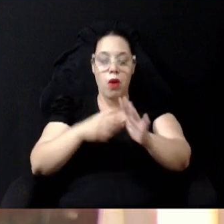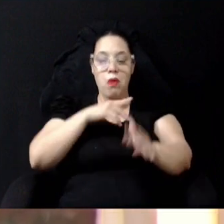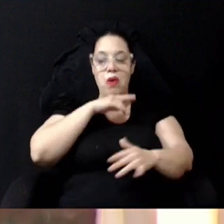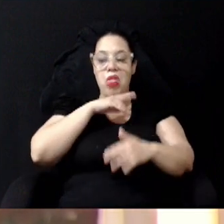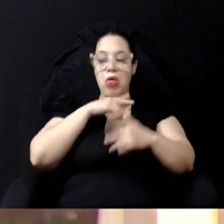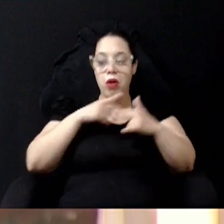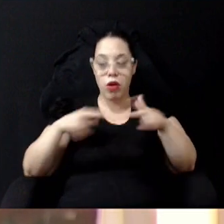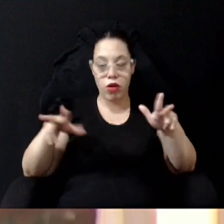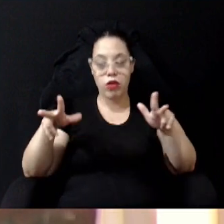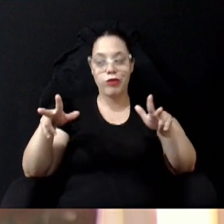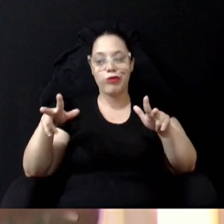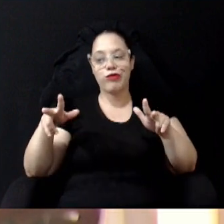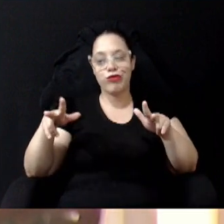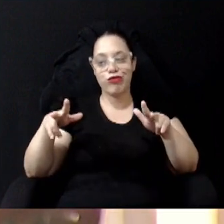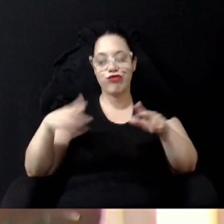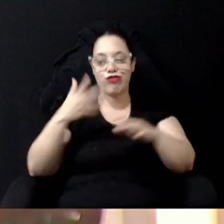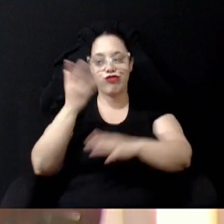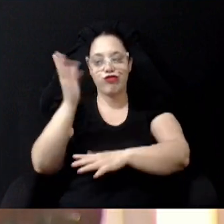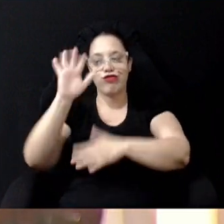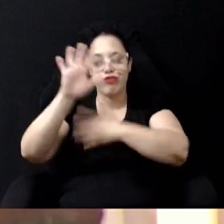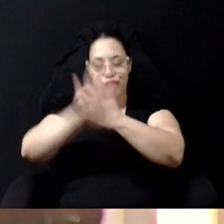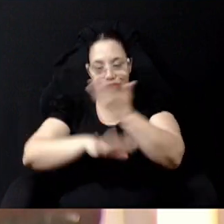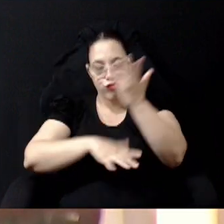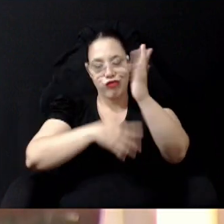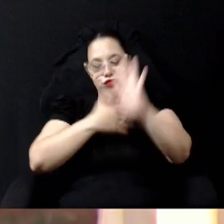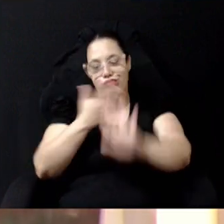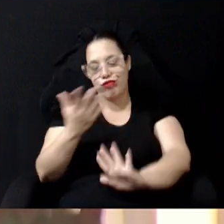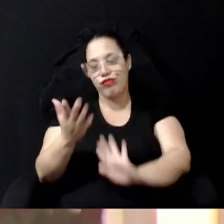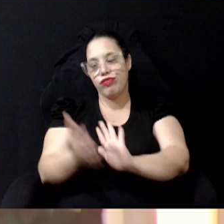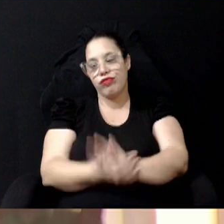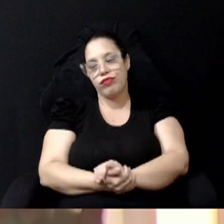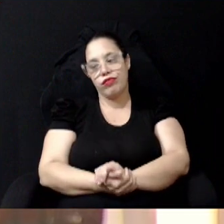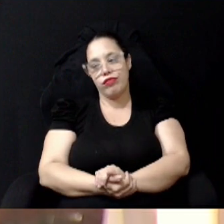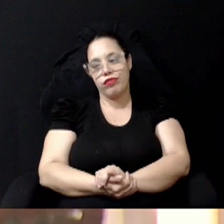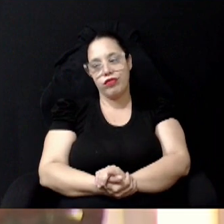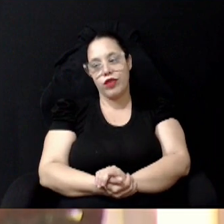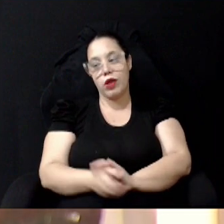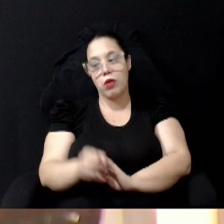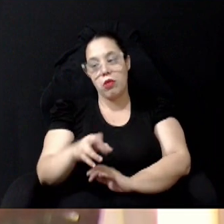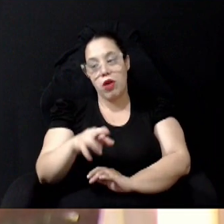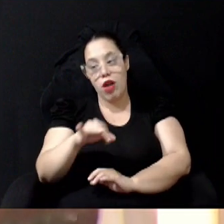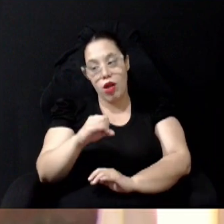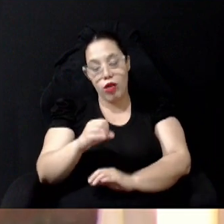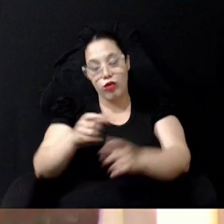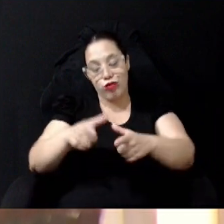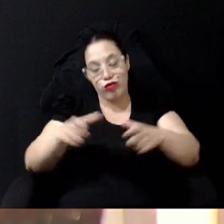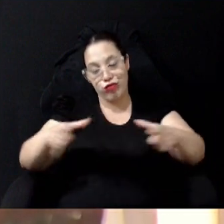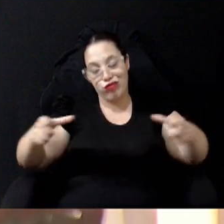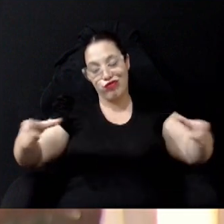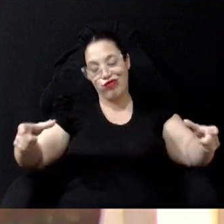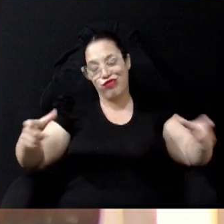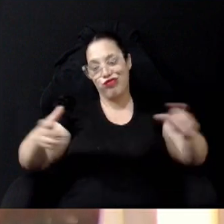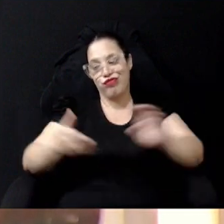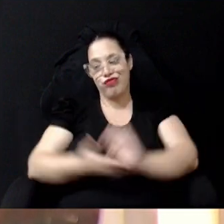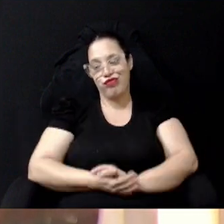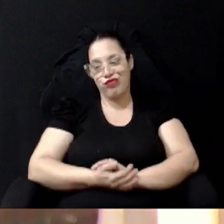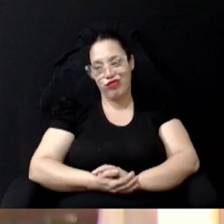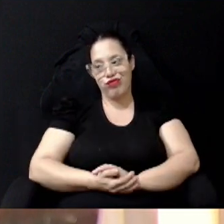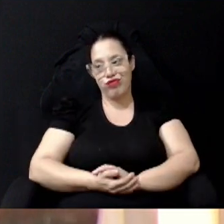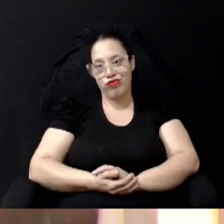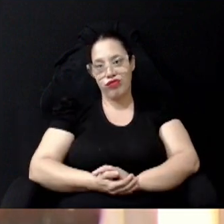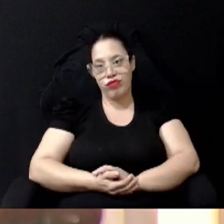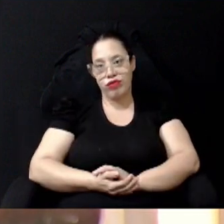as antas, as capivaras e tantos outros bichos que nós ocupamos o lugar deles, a pandemia